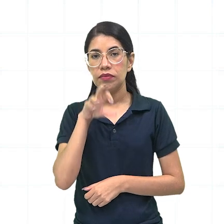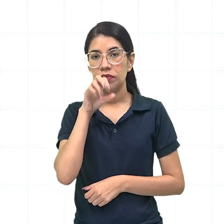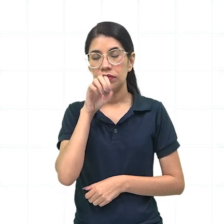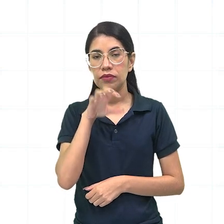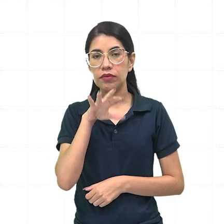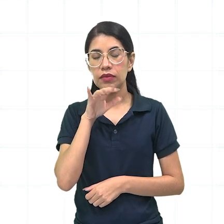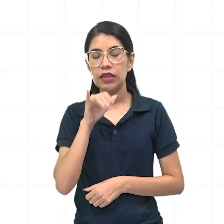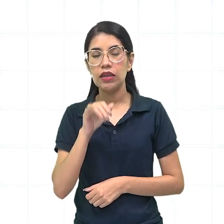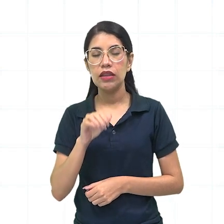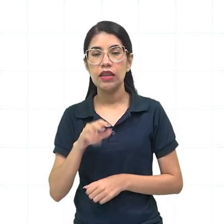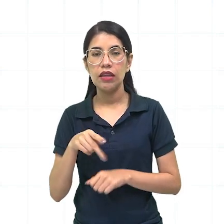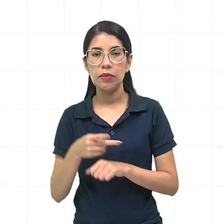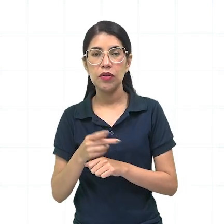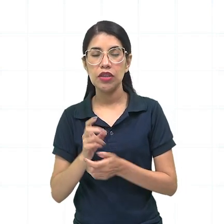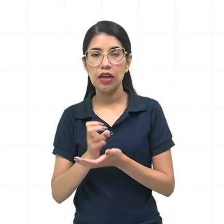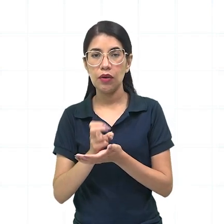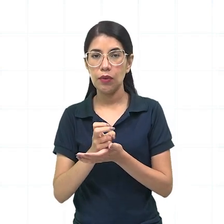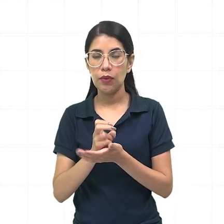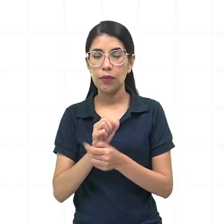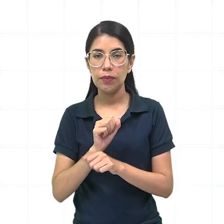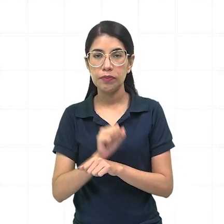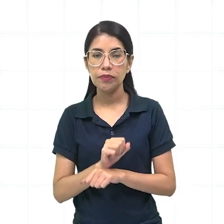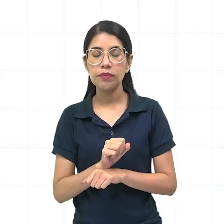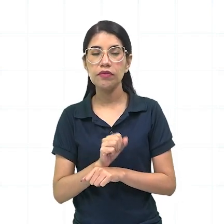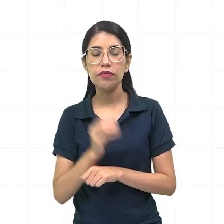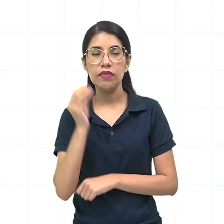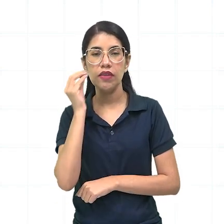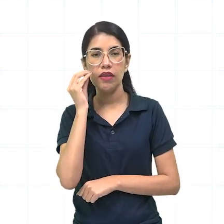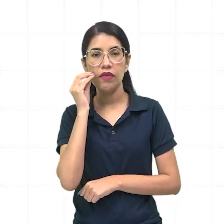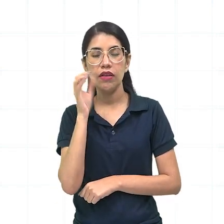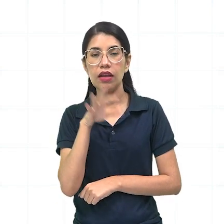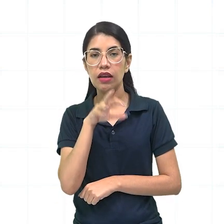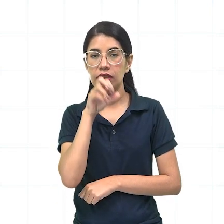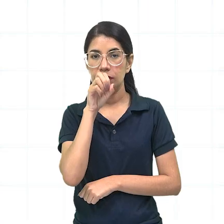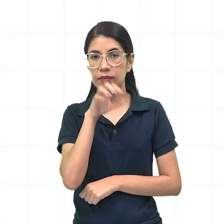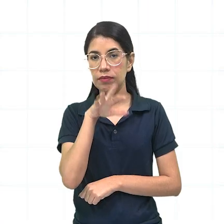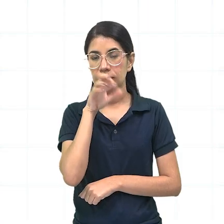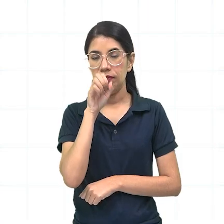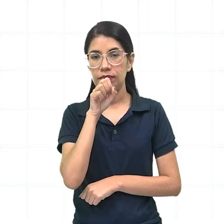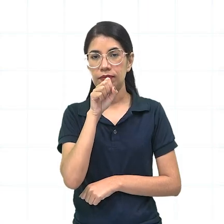movimentos pararem, né? Quando a convulsão parar, verifique a respiração da vítima.